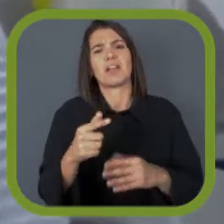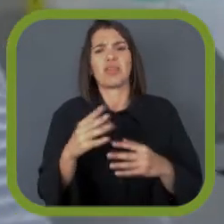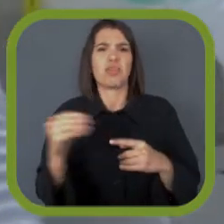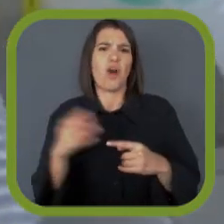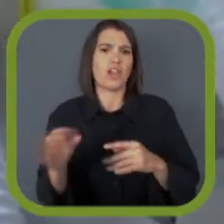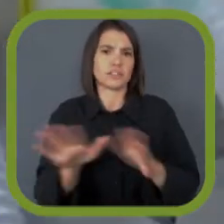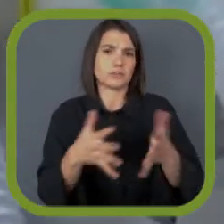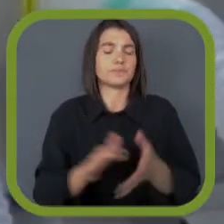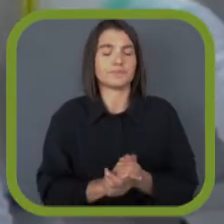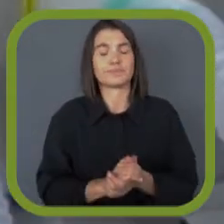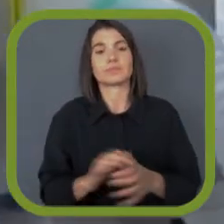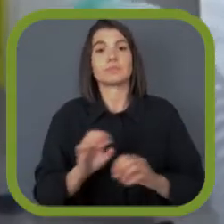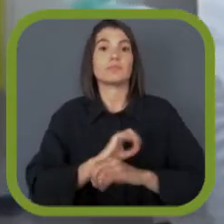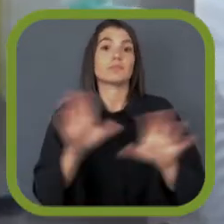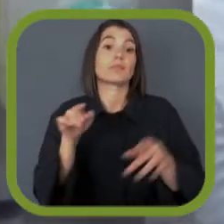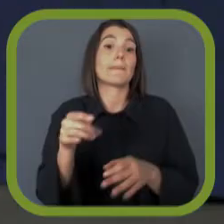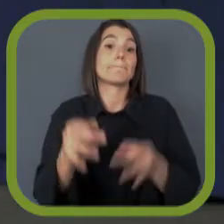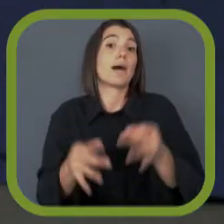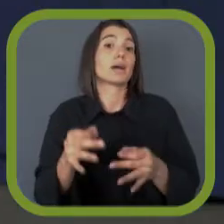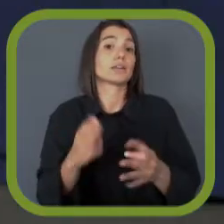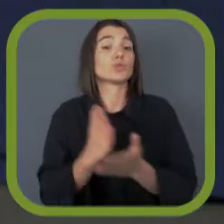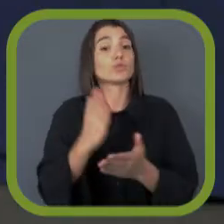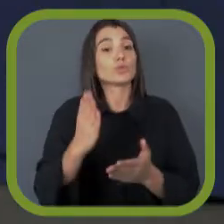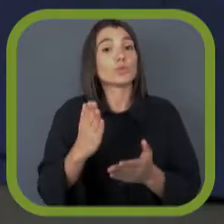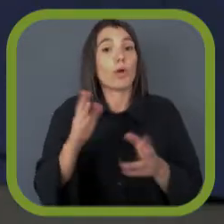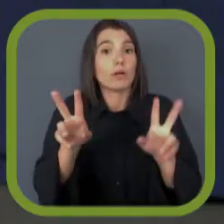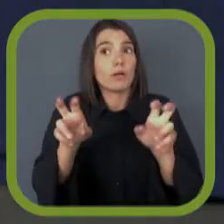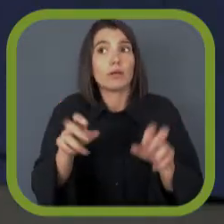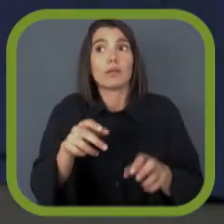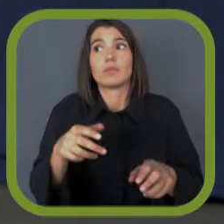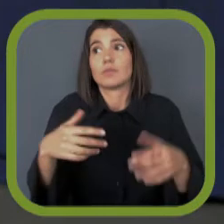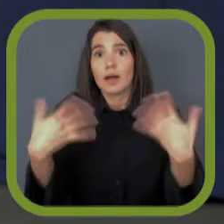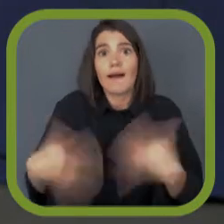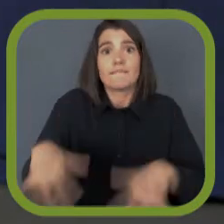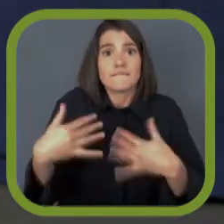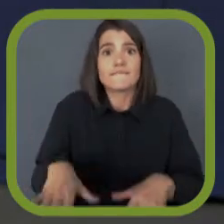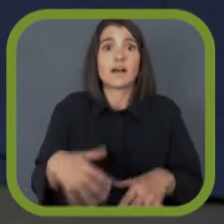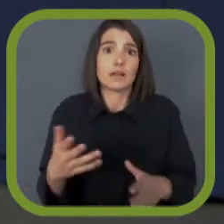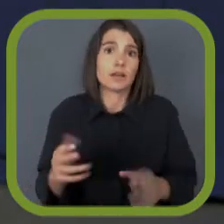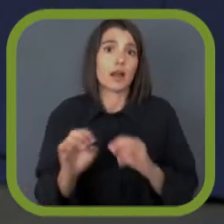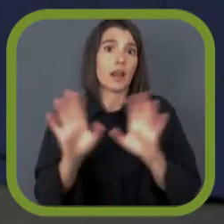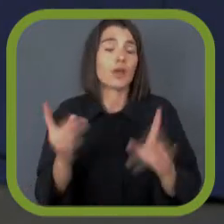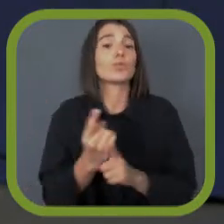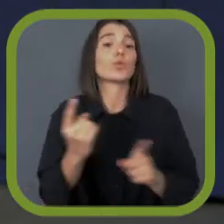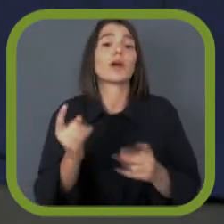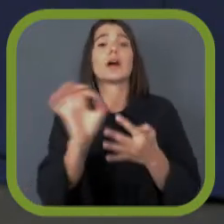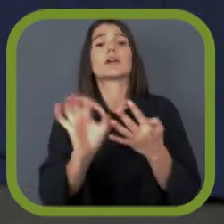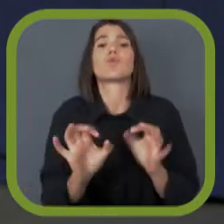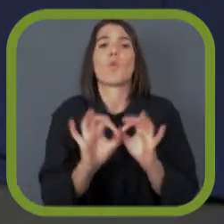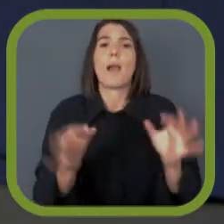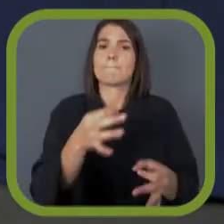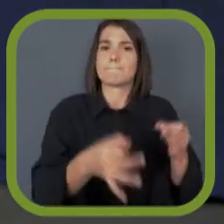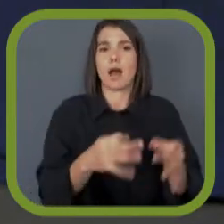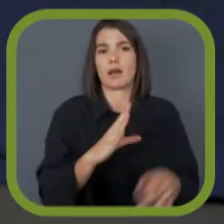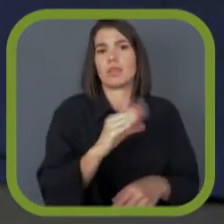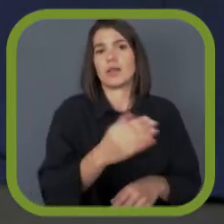mais coisa, menos coisa. É claro que é uma máquina apenas e só para ser usada em caso de emergência, lá está, porque não tem as mesmas características